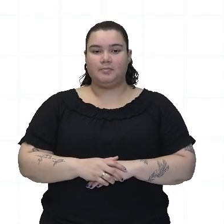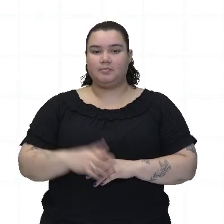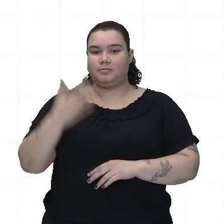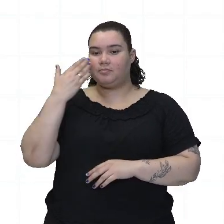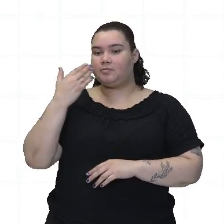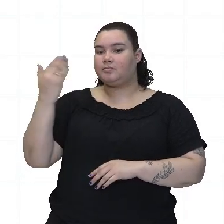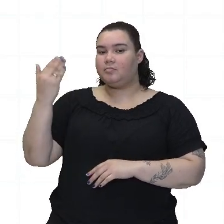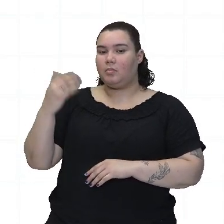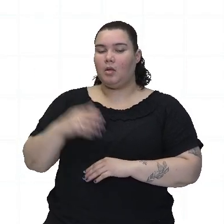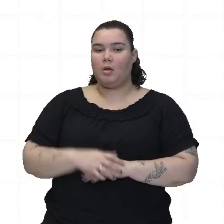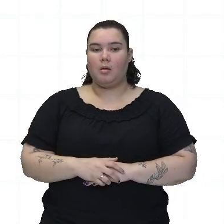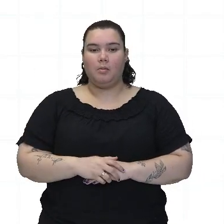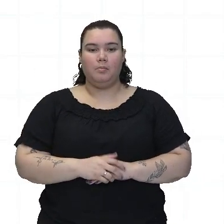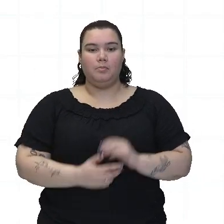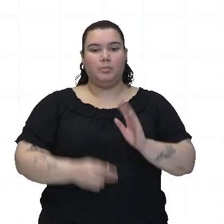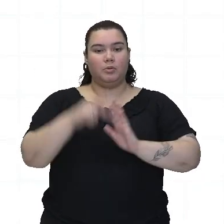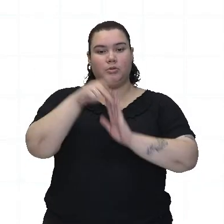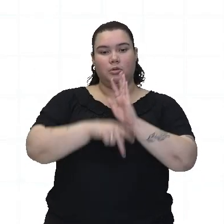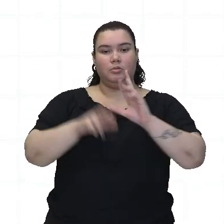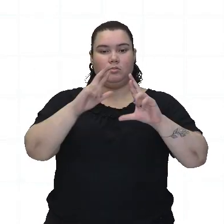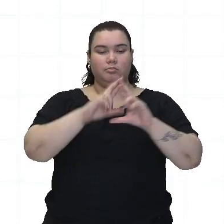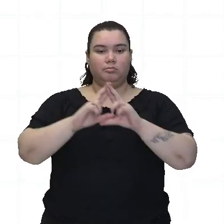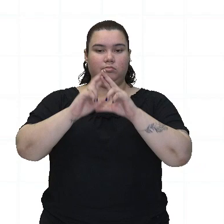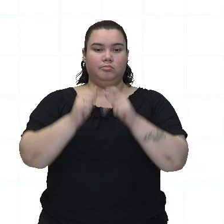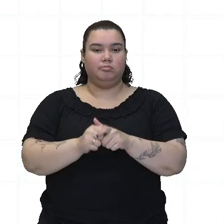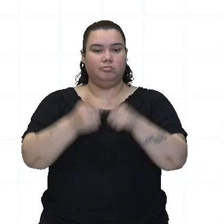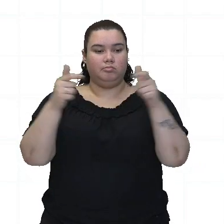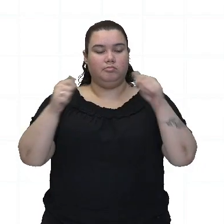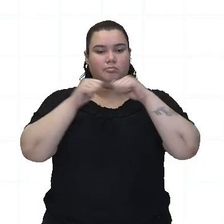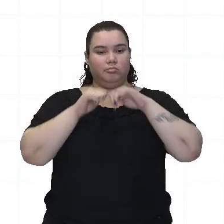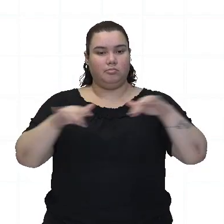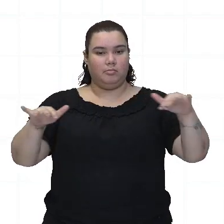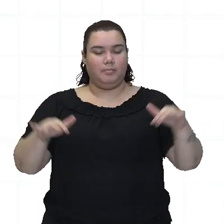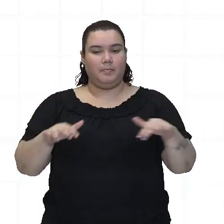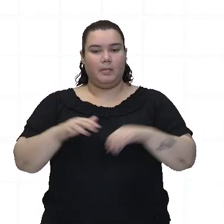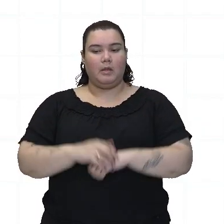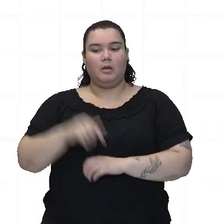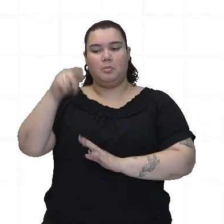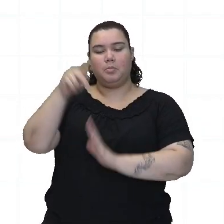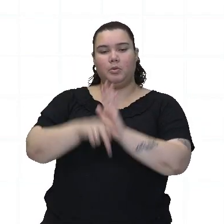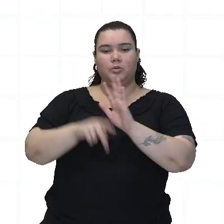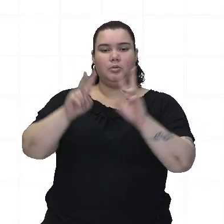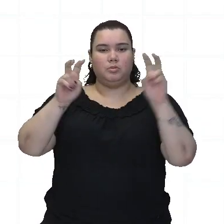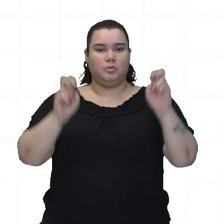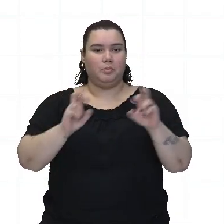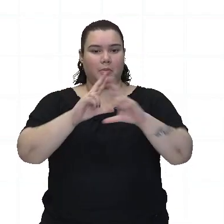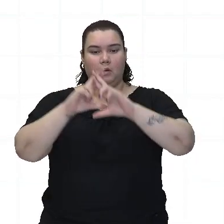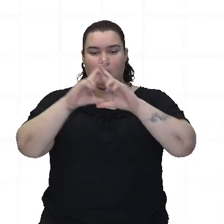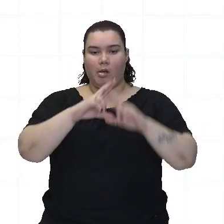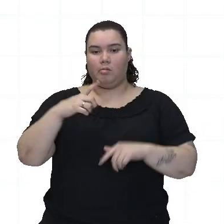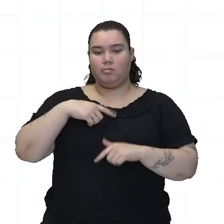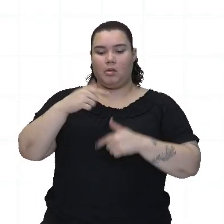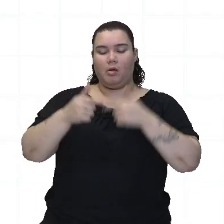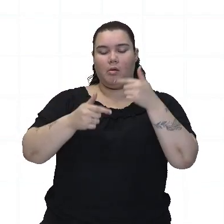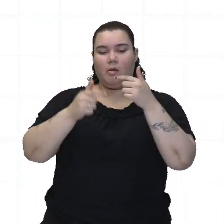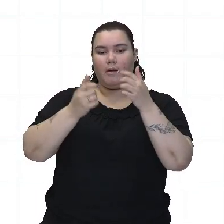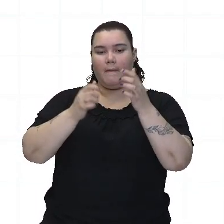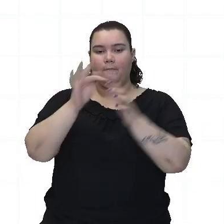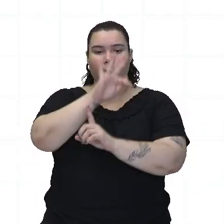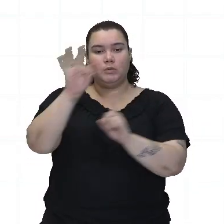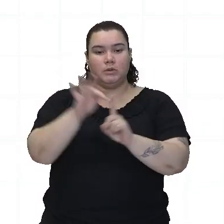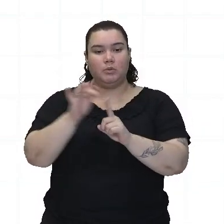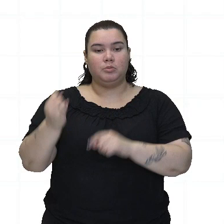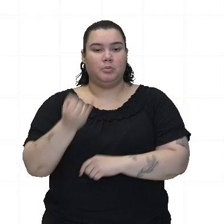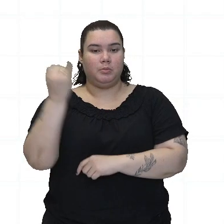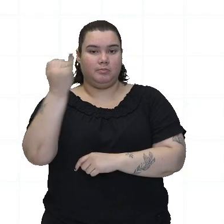Programas de reciclagem ampliam alcance e impacto. Os programas de reciclagem têm desempenhado um papel crucial na redução do